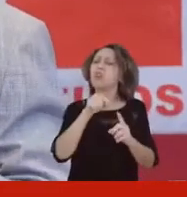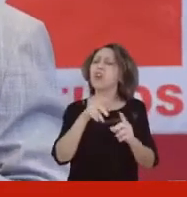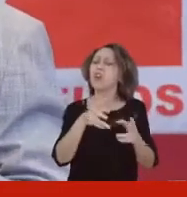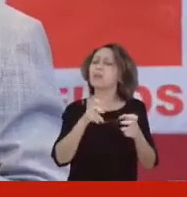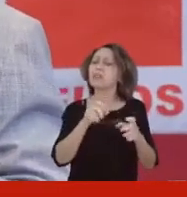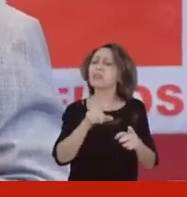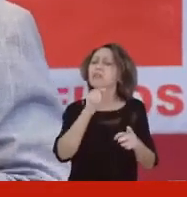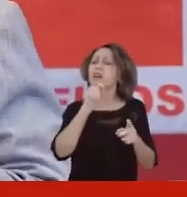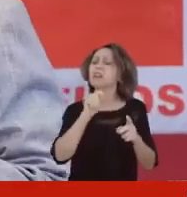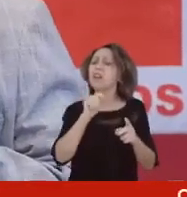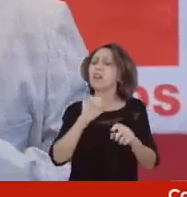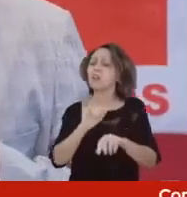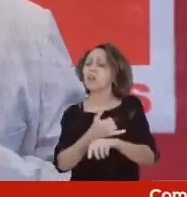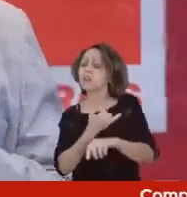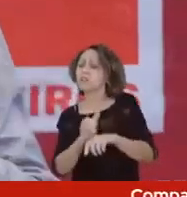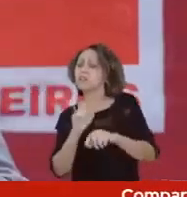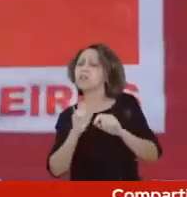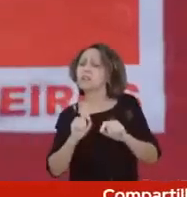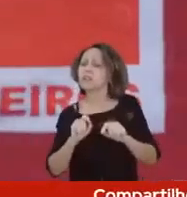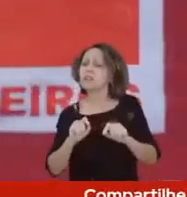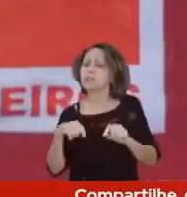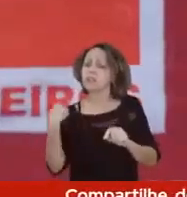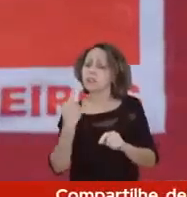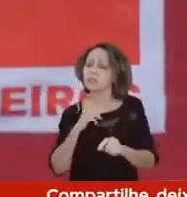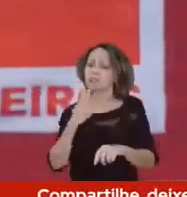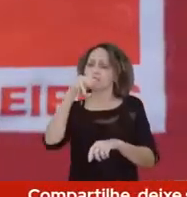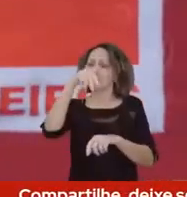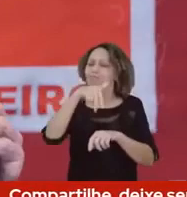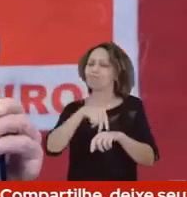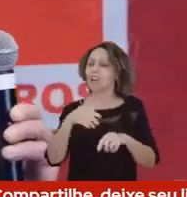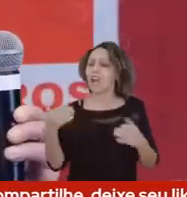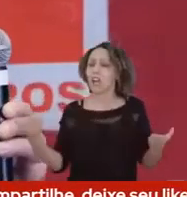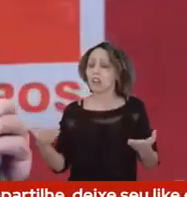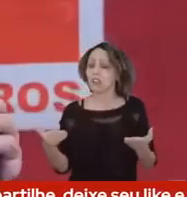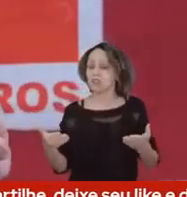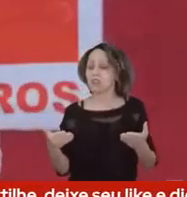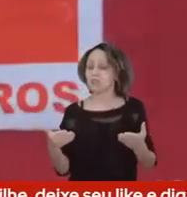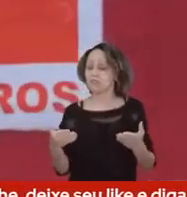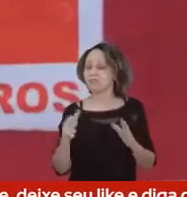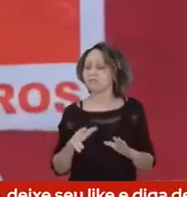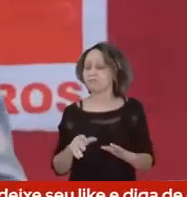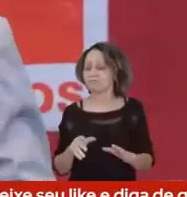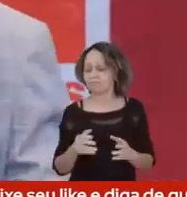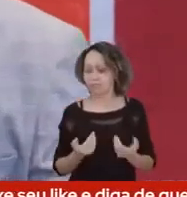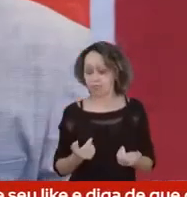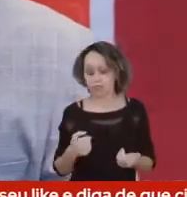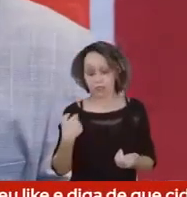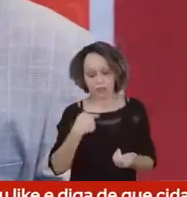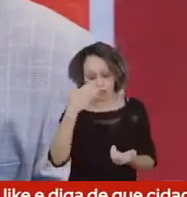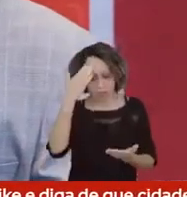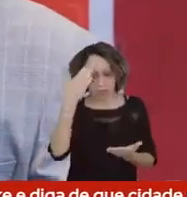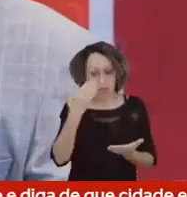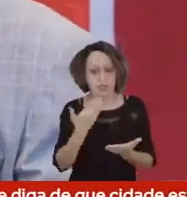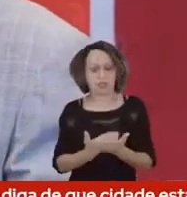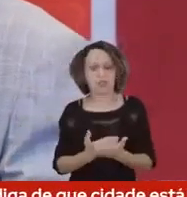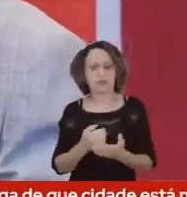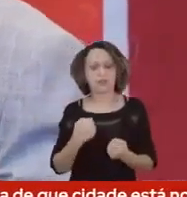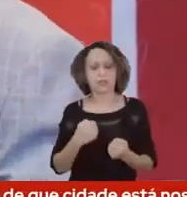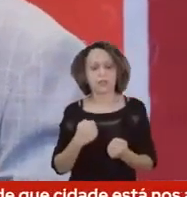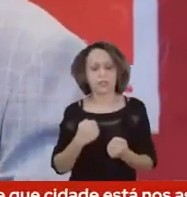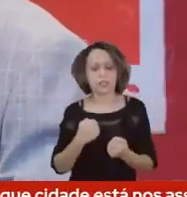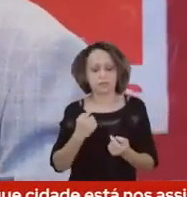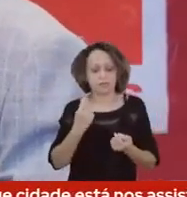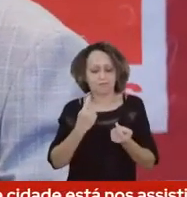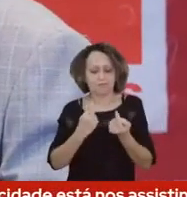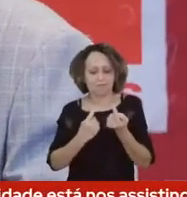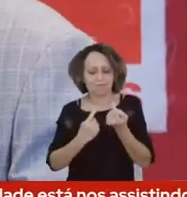chegamos. Bom, se nós acreditamos nisso, nós precisamos fazer o reverso da história e contar a